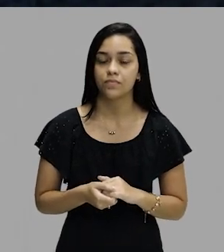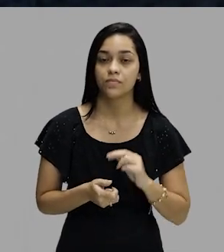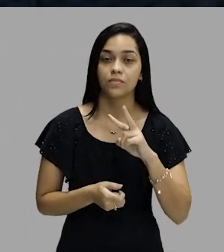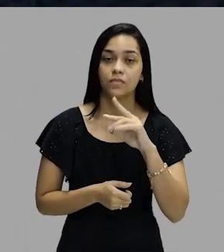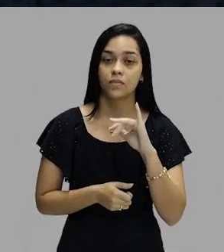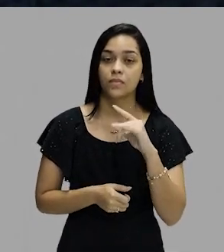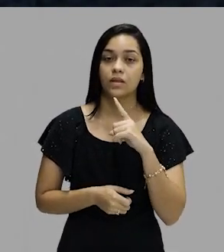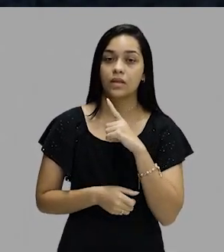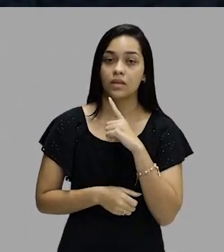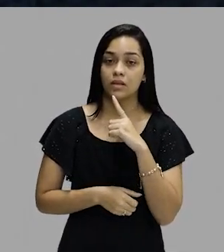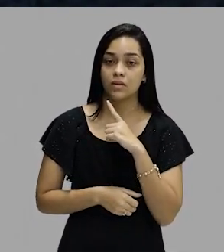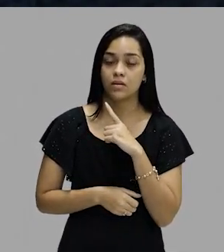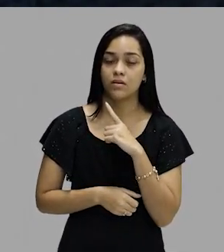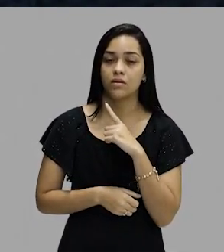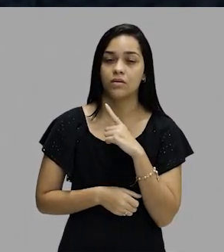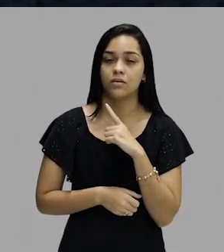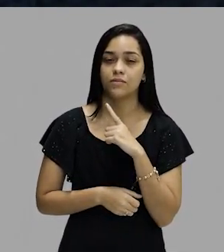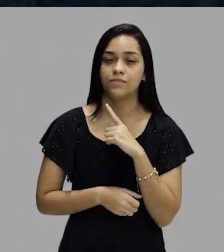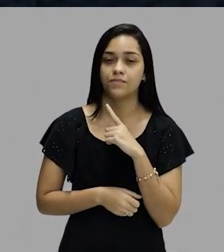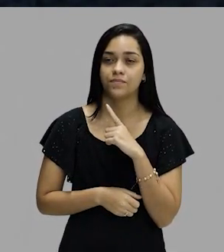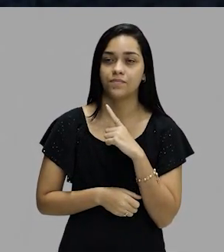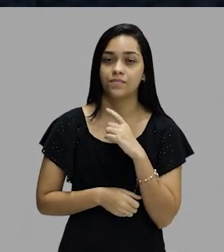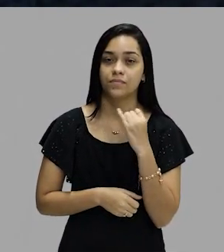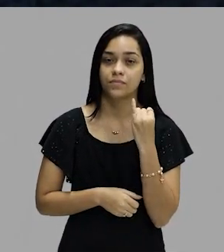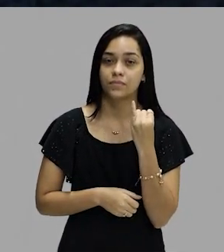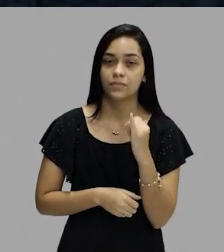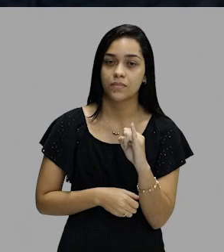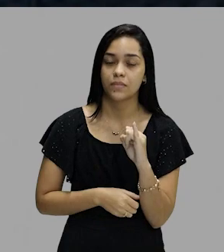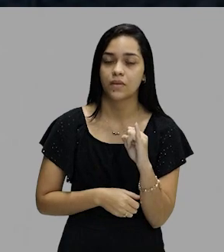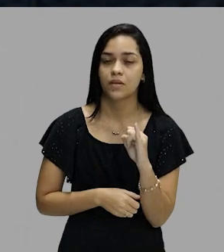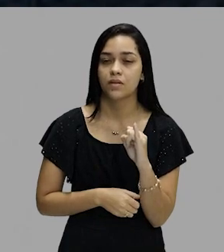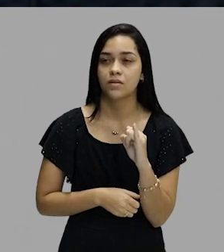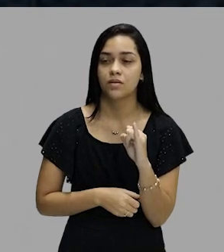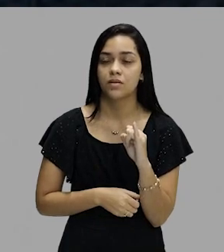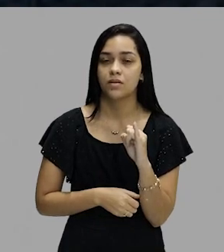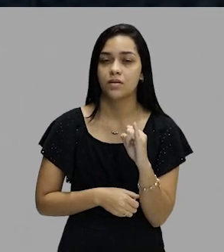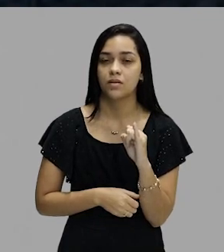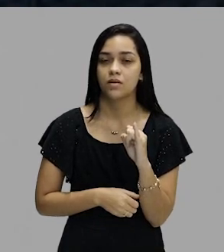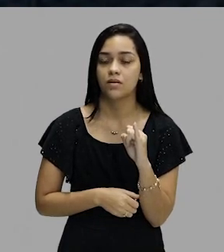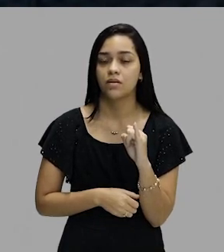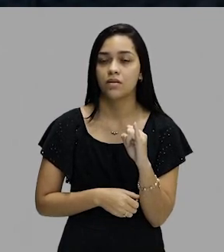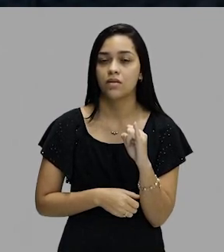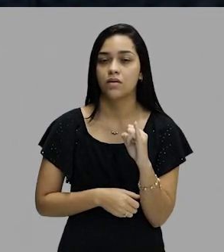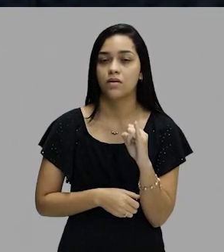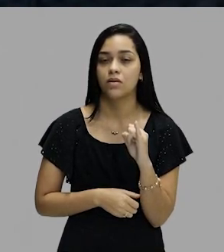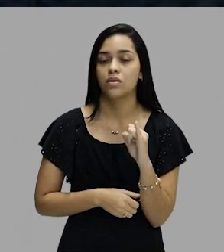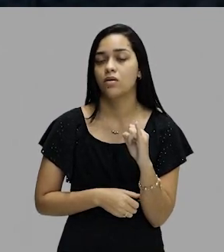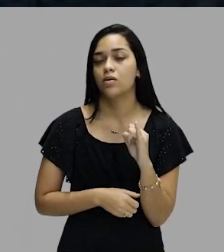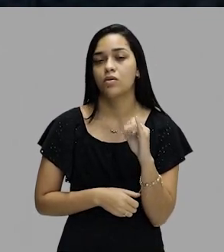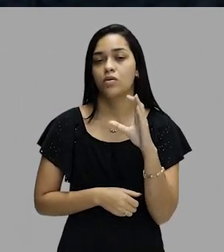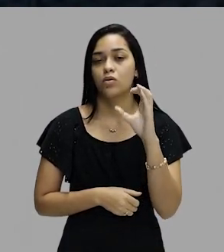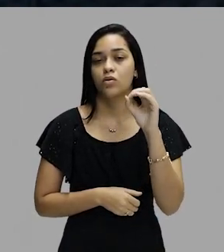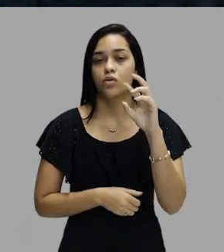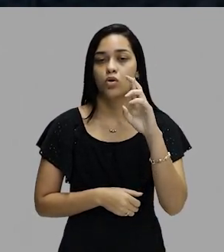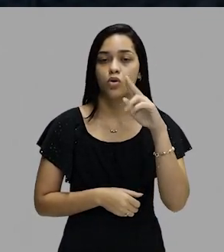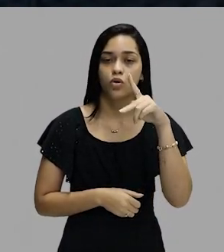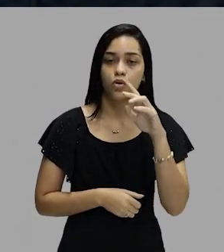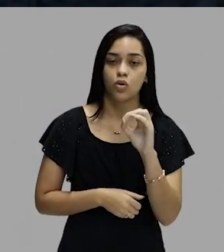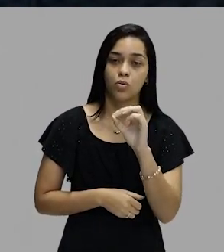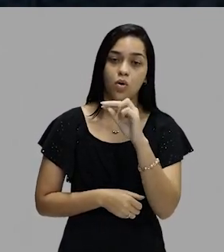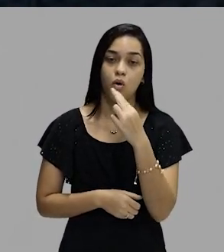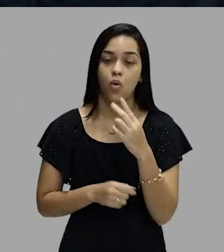vai determinar se um determinado corpo, um determinado